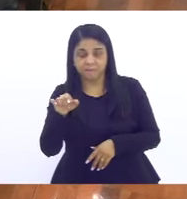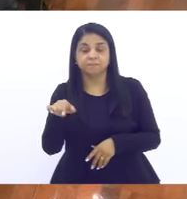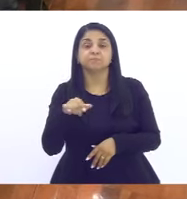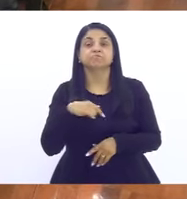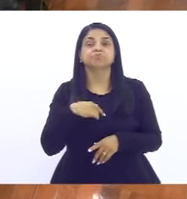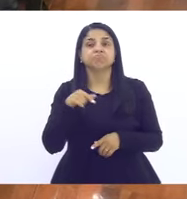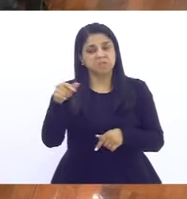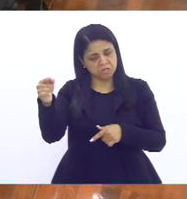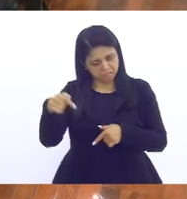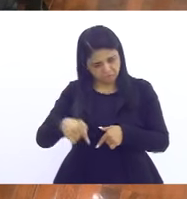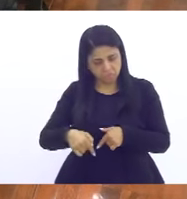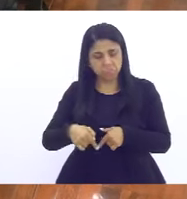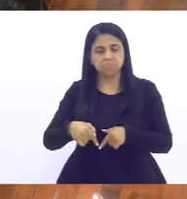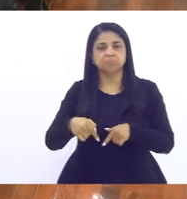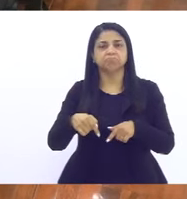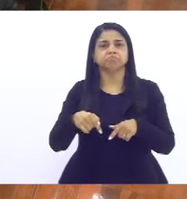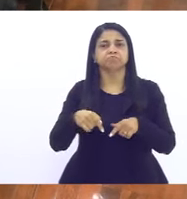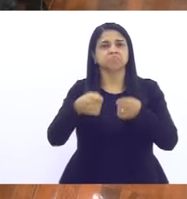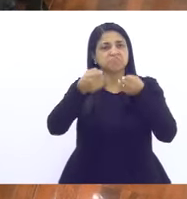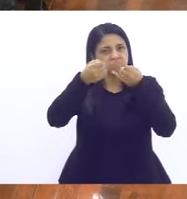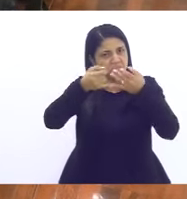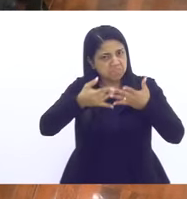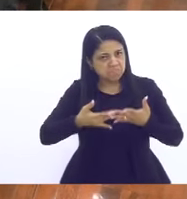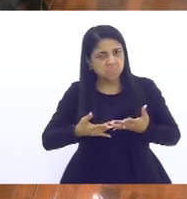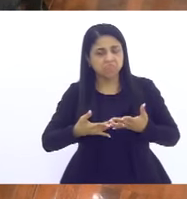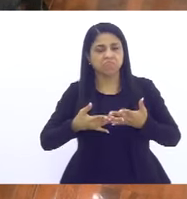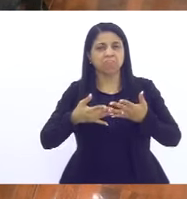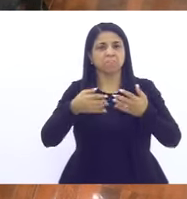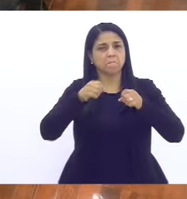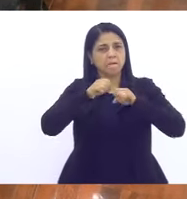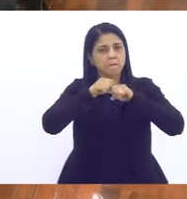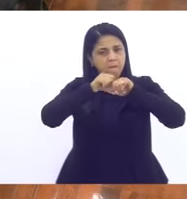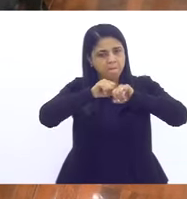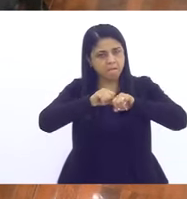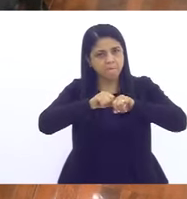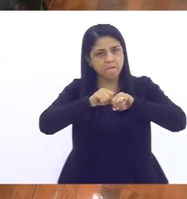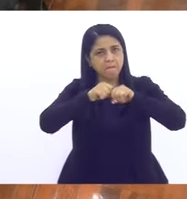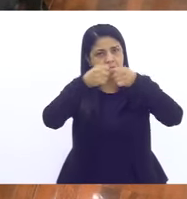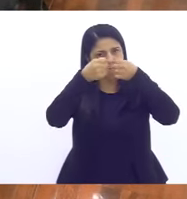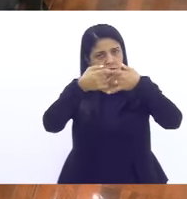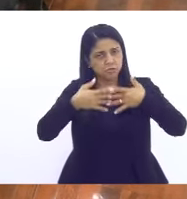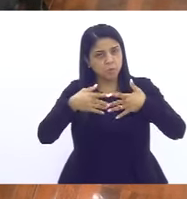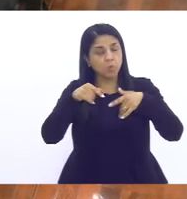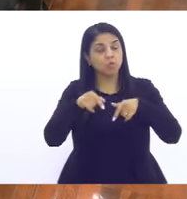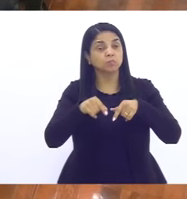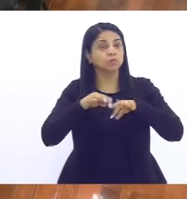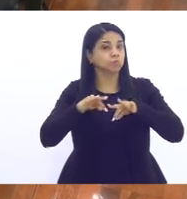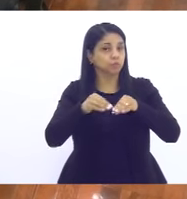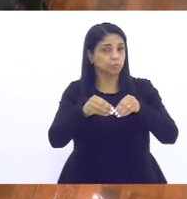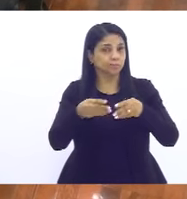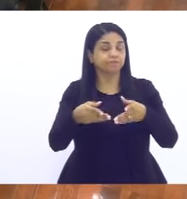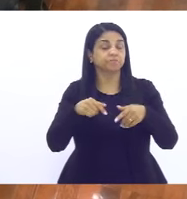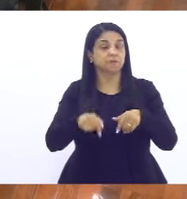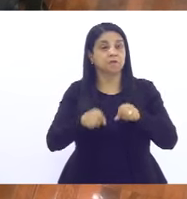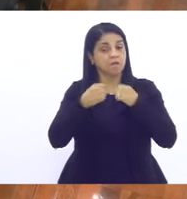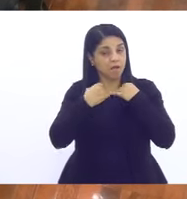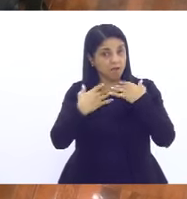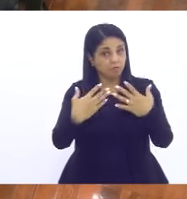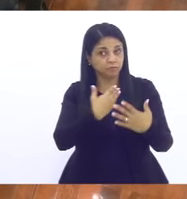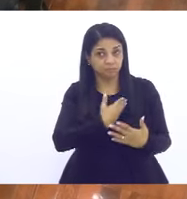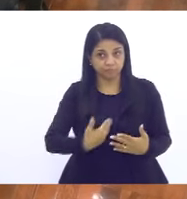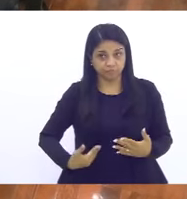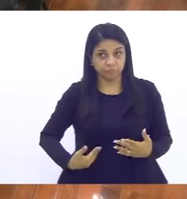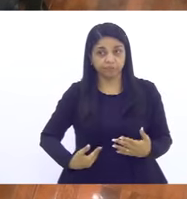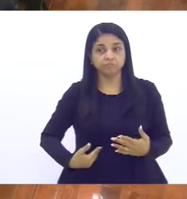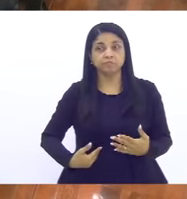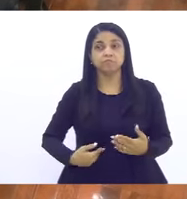E ele esteve aqui fazendo essa explanação. E, naquela ocasião, a audiência que se deu aqui